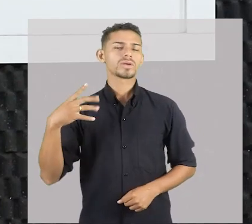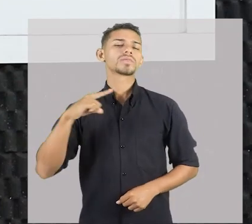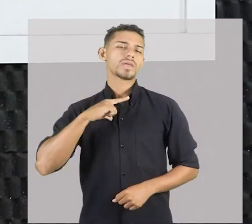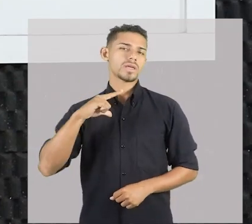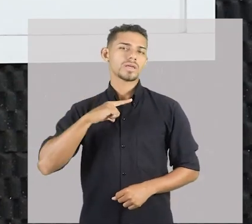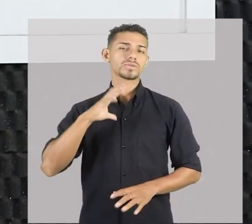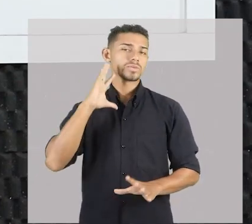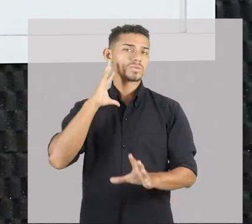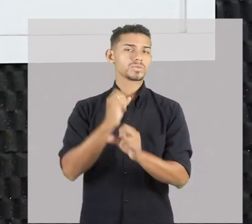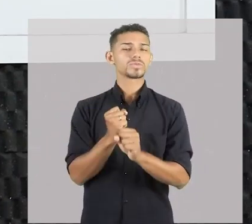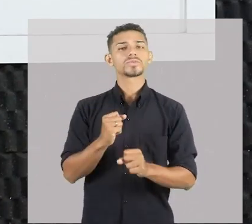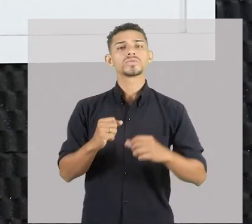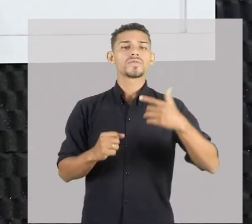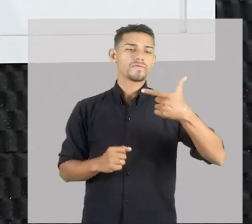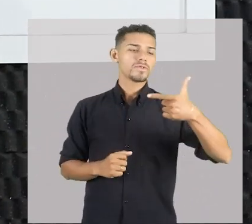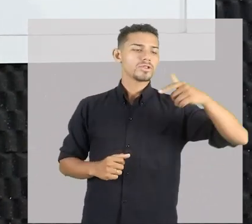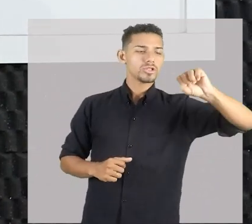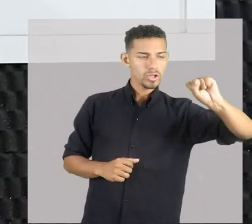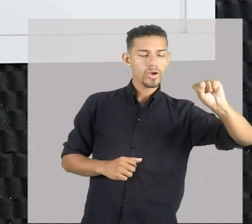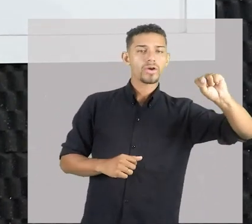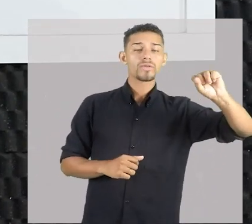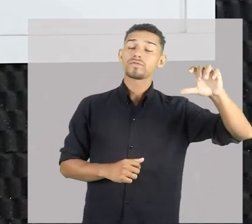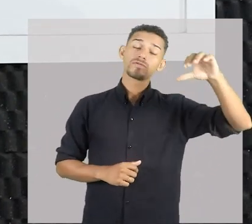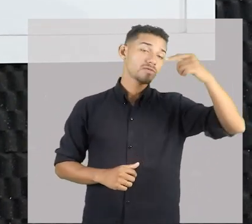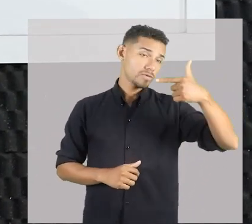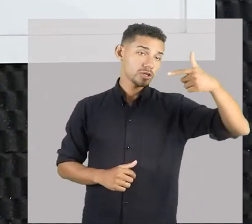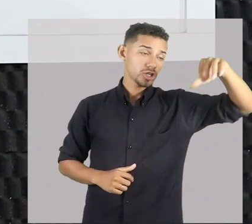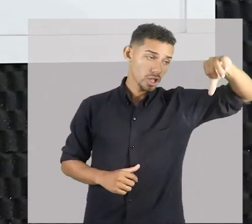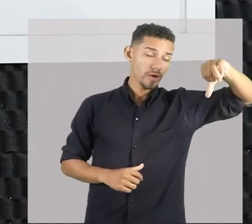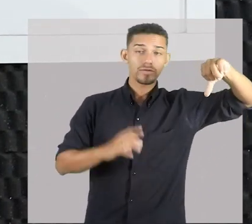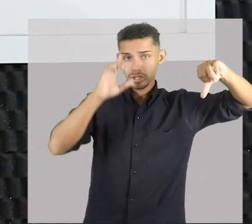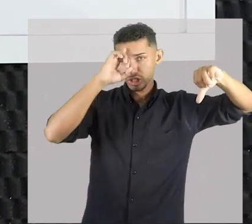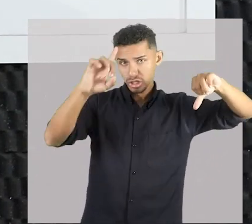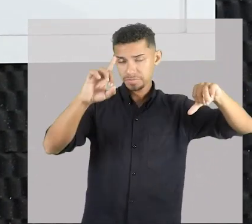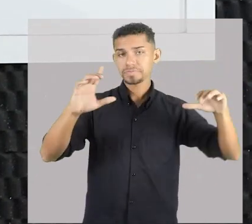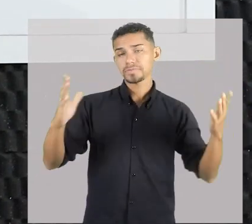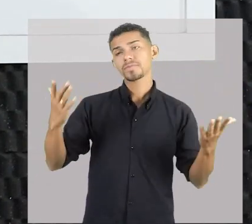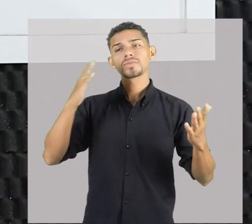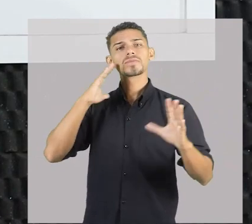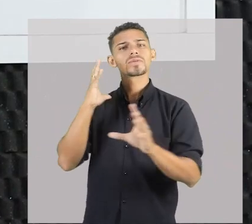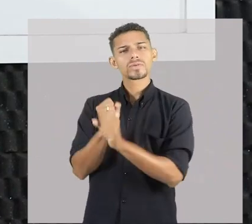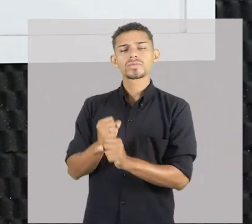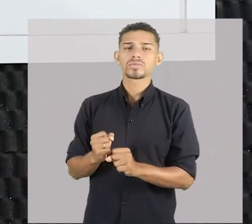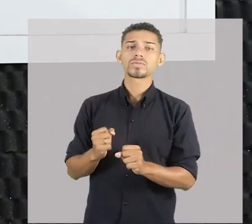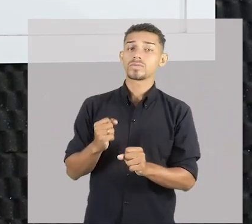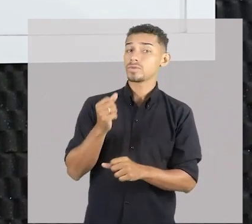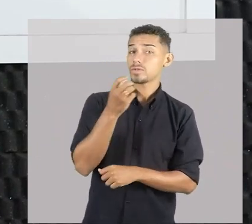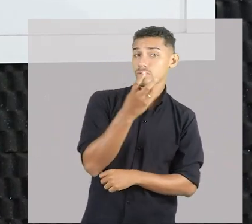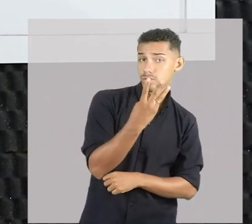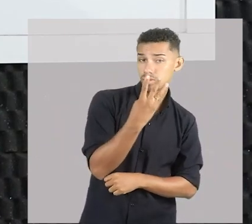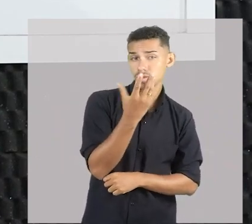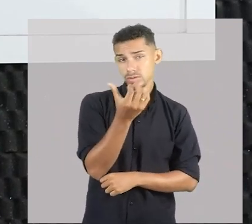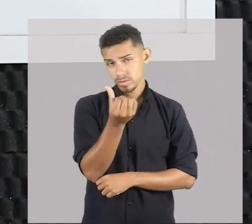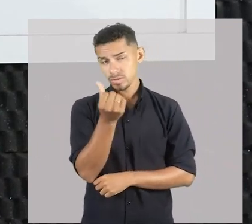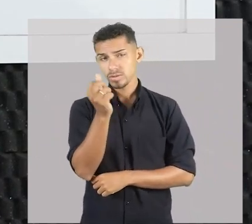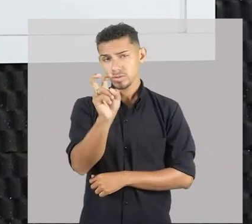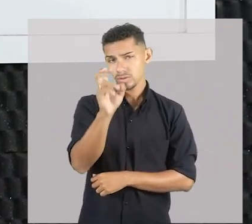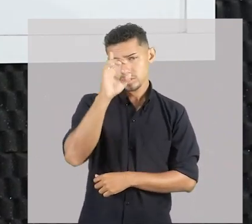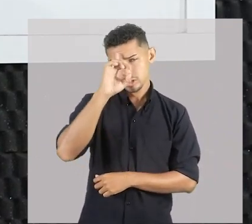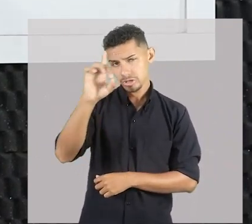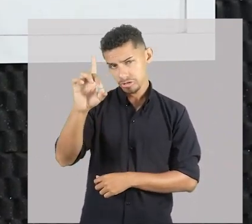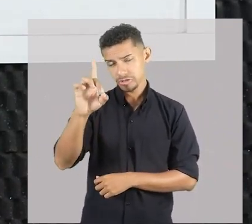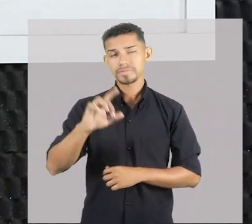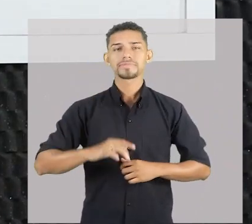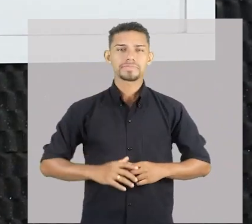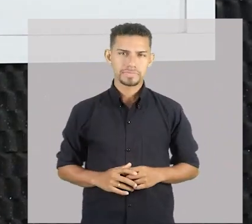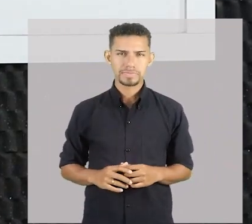tem 29 dias. Então, qual é o período de translação da Terra ao redor do Sol? 365 dias em média, tá bom?